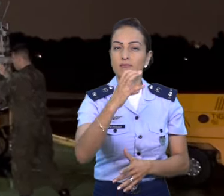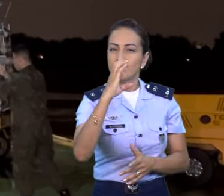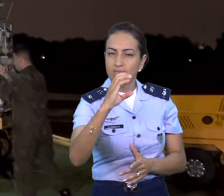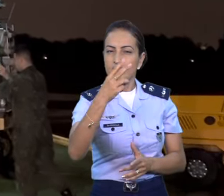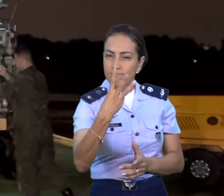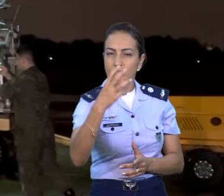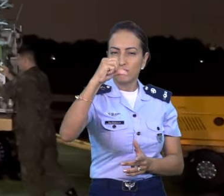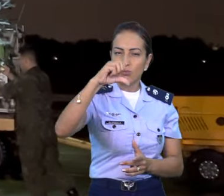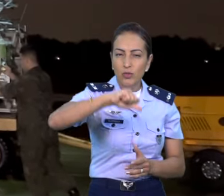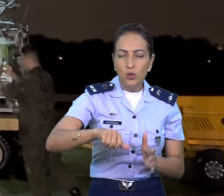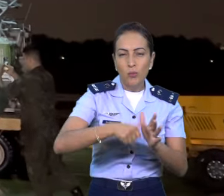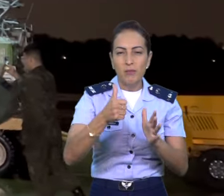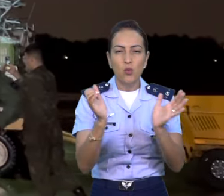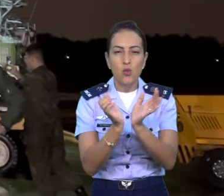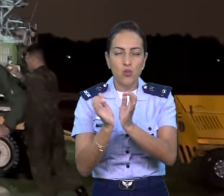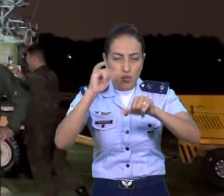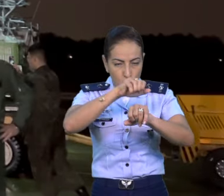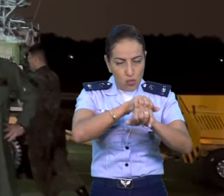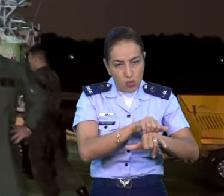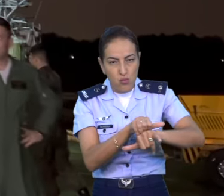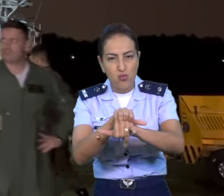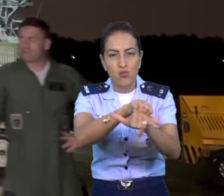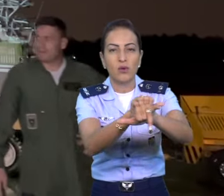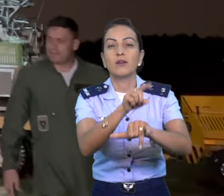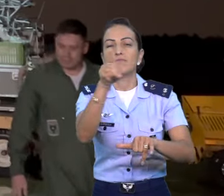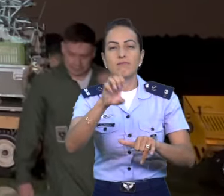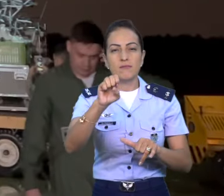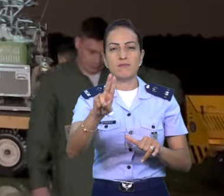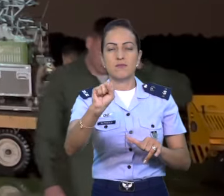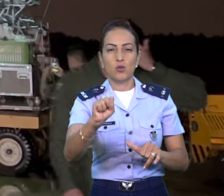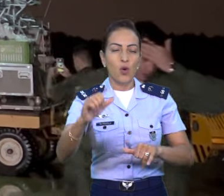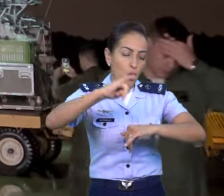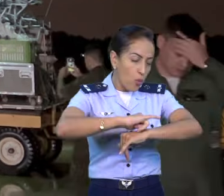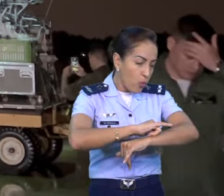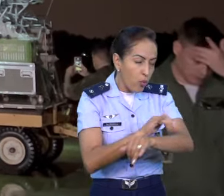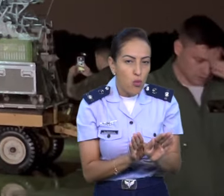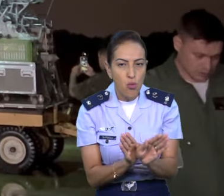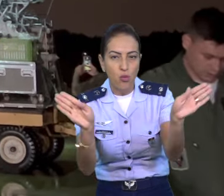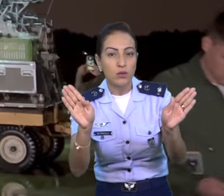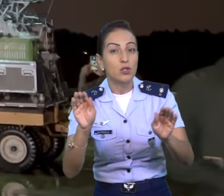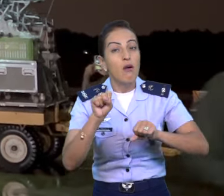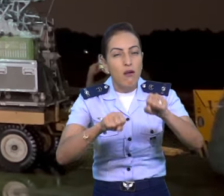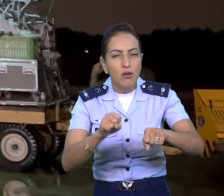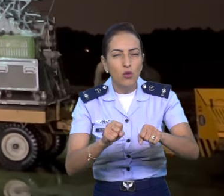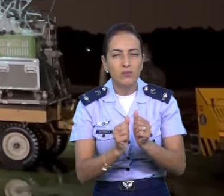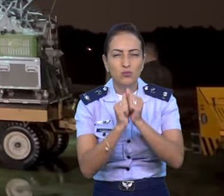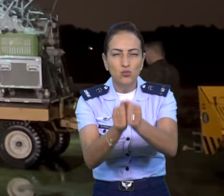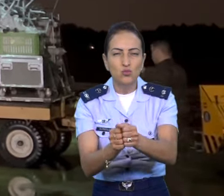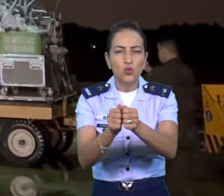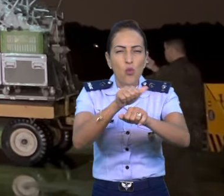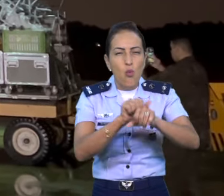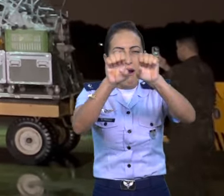KC-390 Milênio, do 1º Grupo de Transporte de Tropa, Esquadrão Zeus, pousou na base aérea de Canoas, carregando